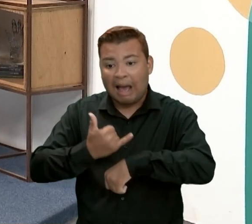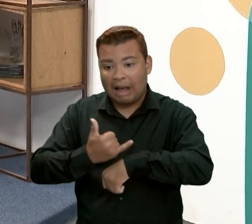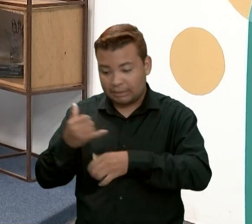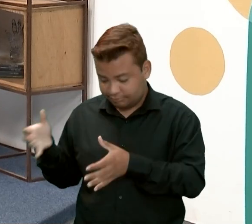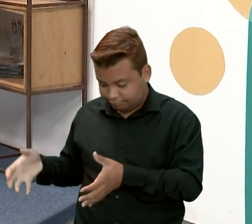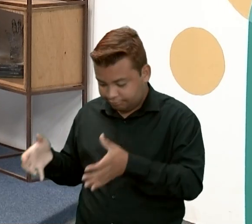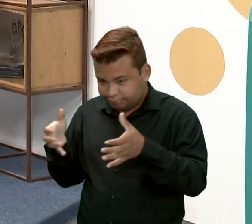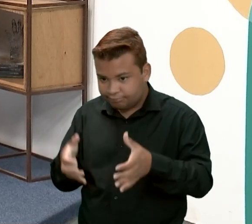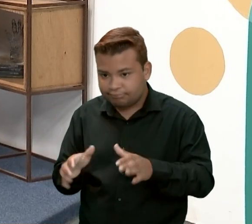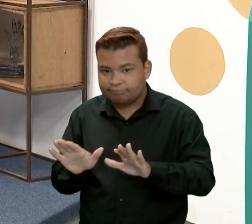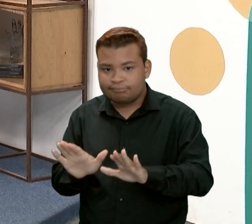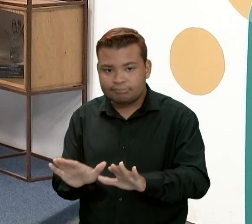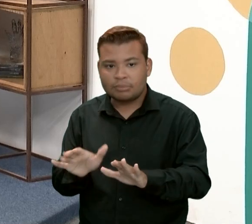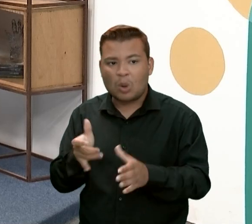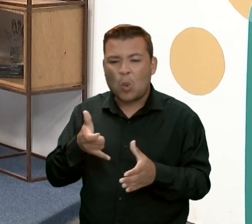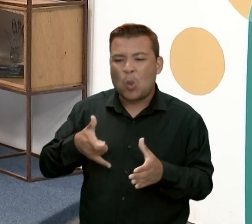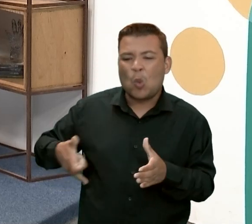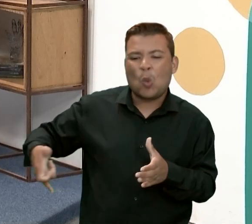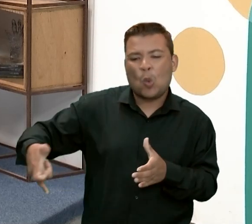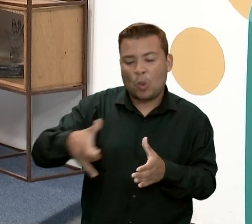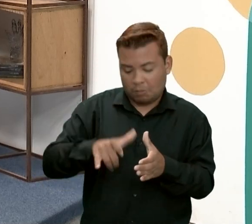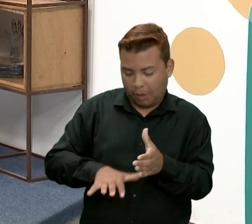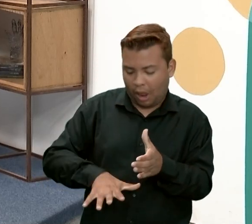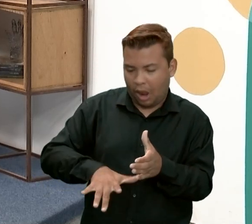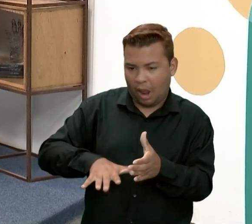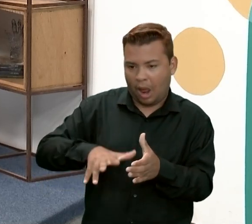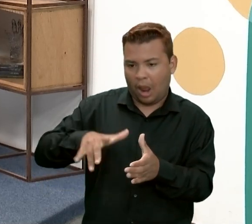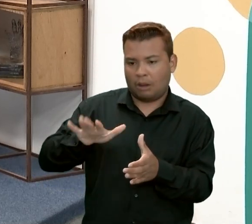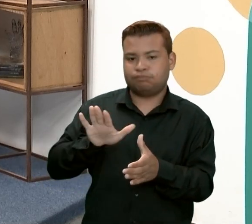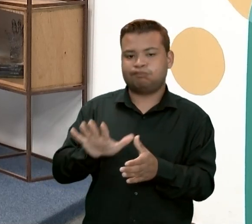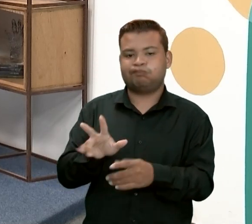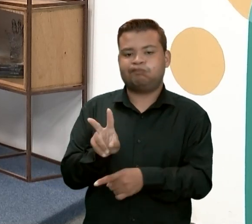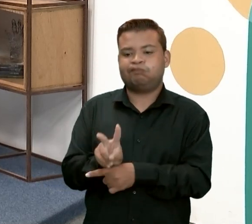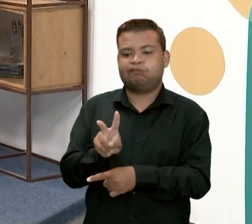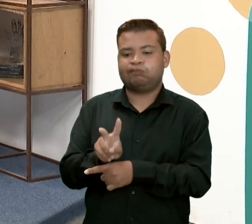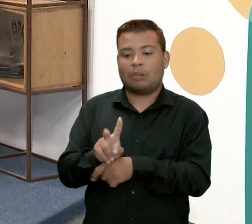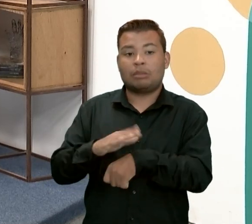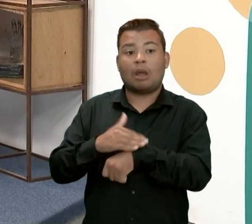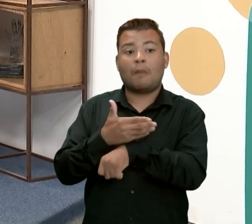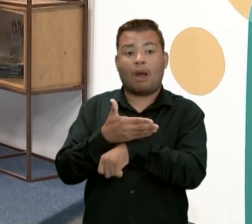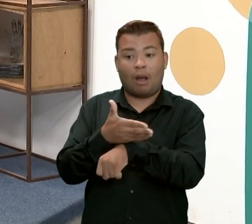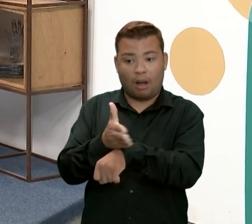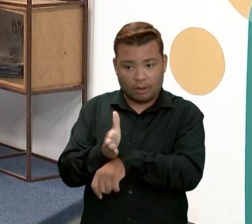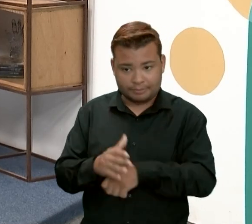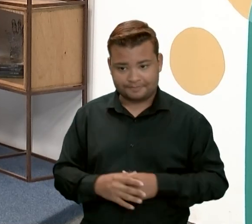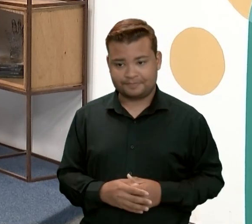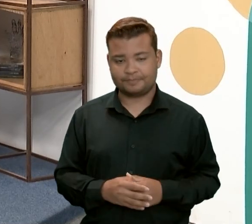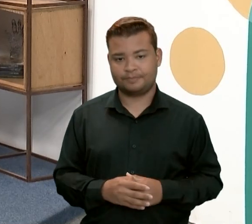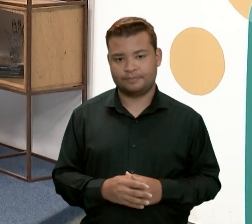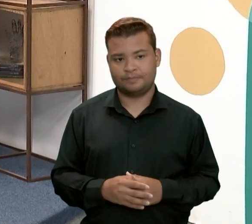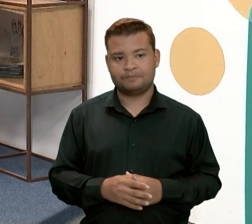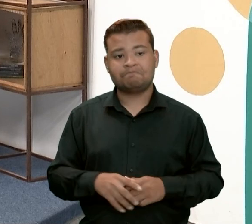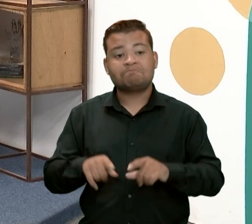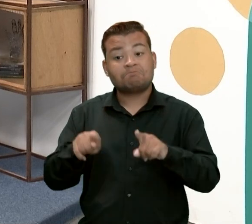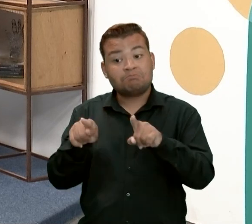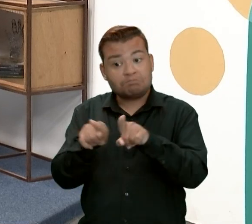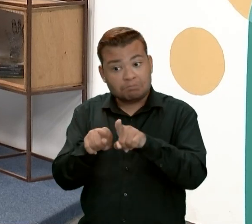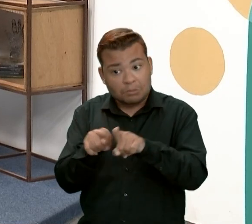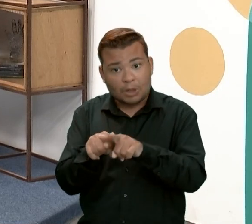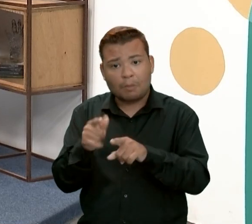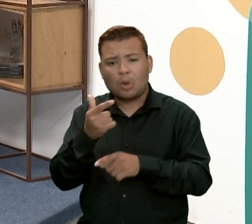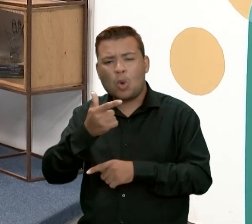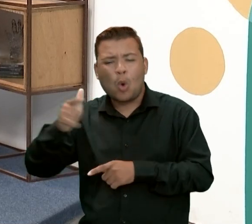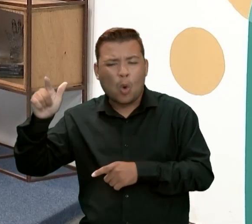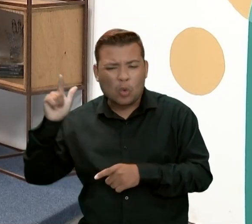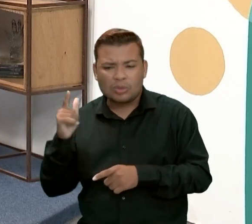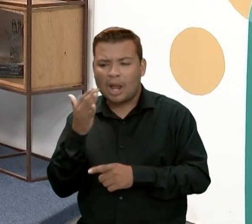que eram conservadas ali na gordura para poder ter esse tempo a mais. Outros alimentos também que para conservar era muito